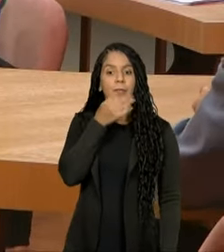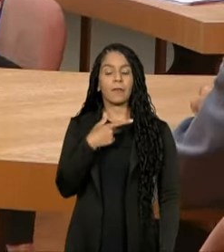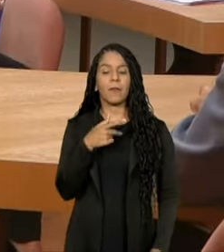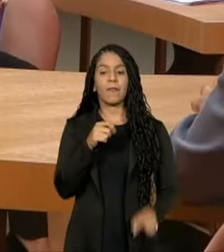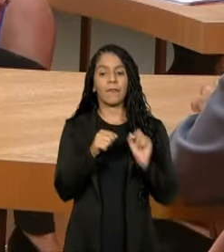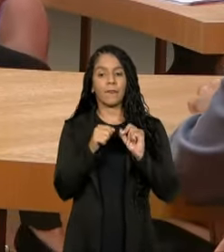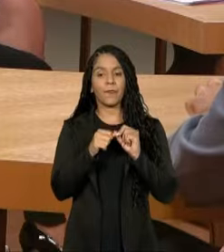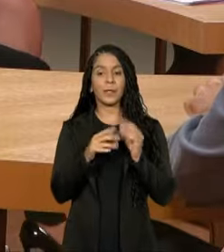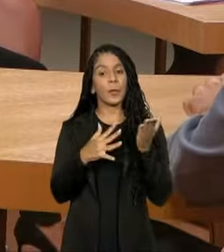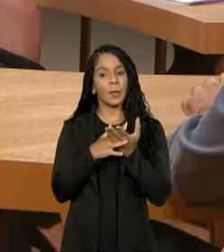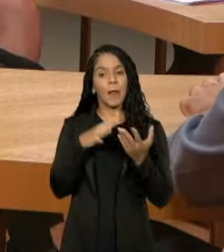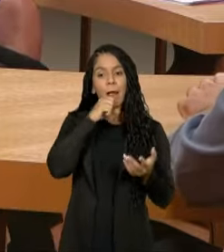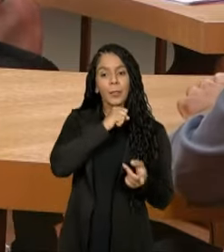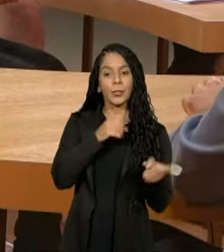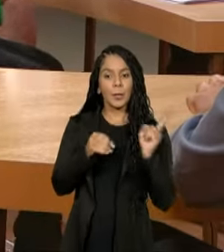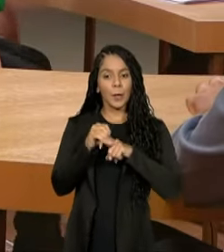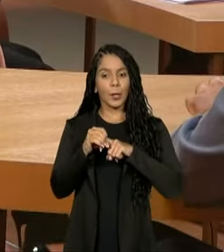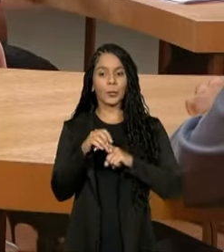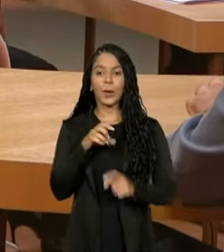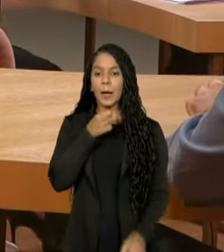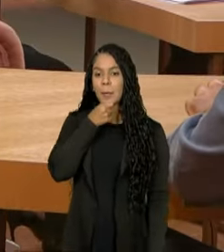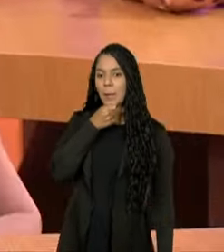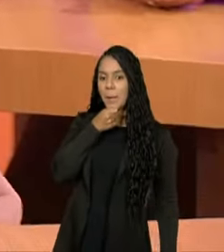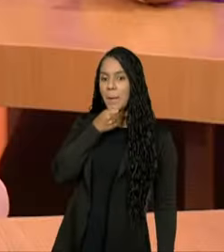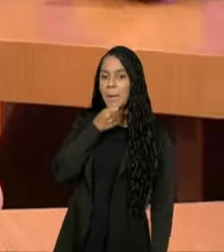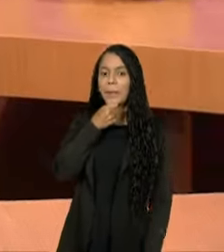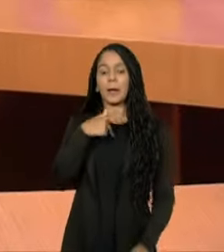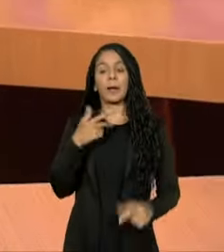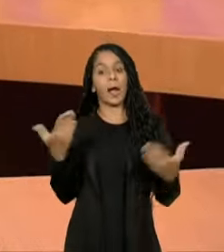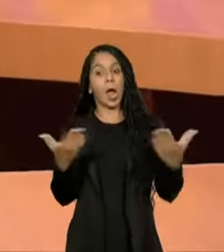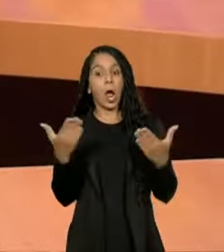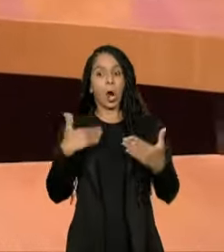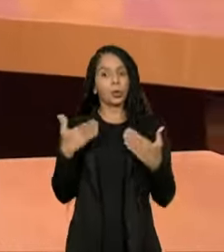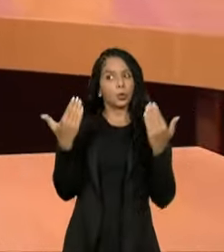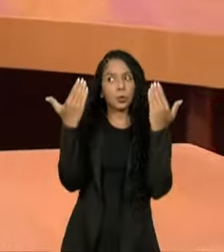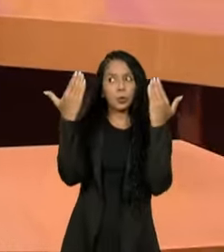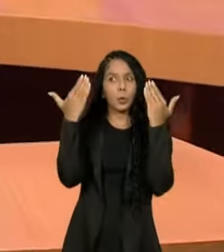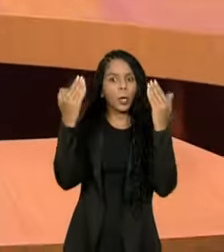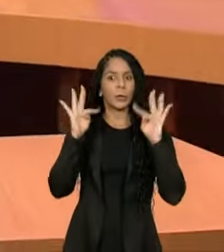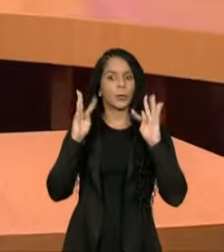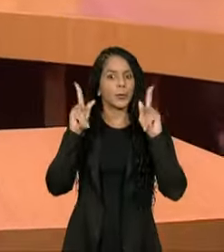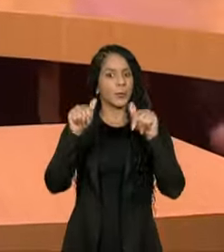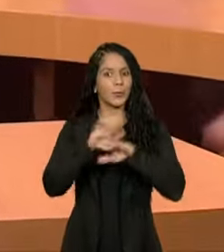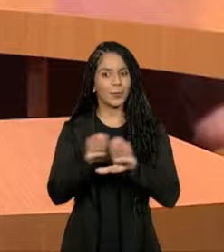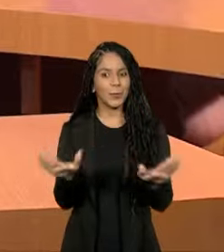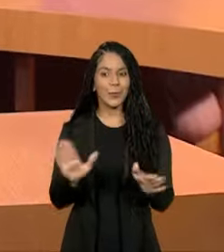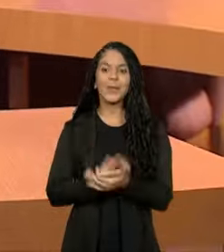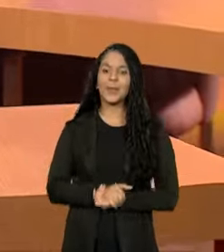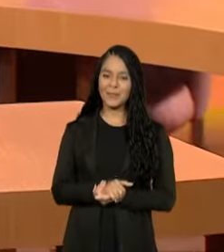para trocar o seu microfone, tá? Tá? Esse microfone, a gente agora está suspeitando de tudo.